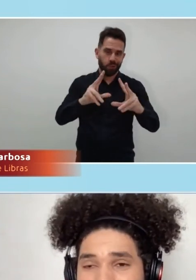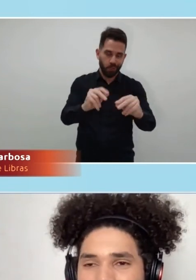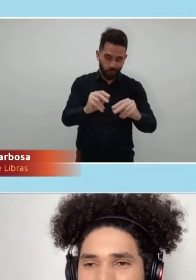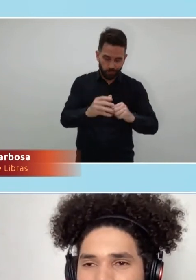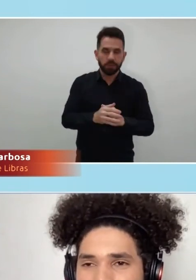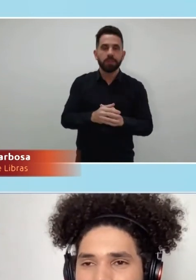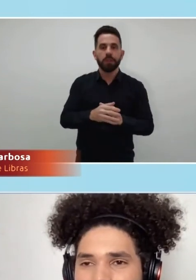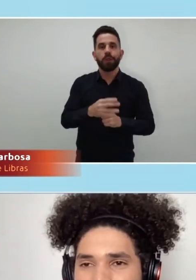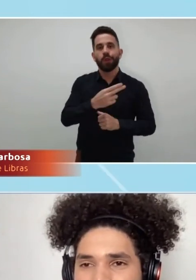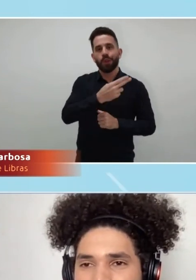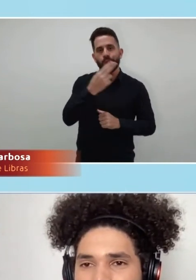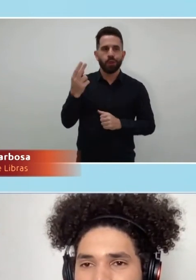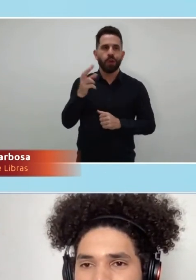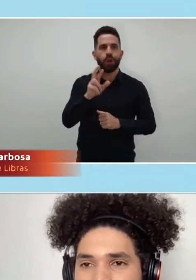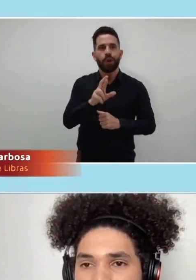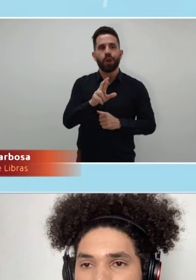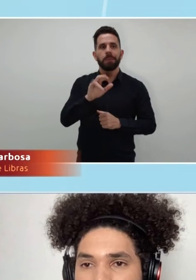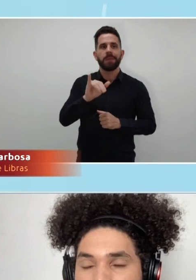nome é Rigier